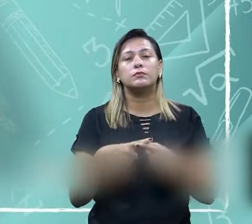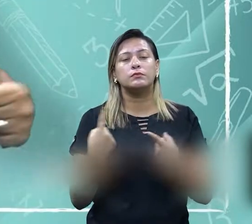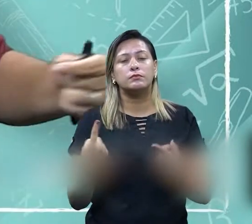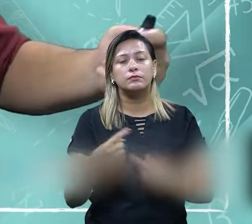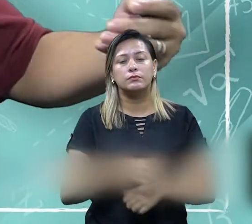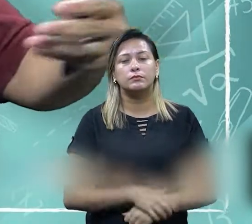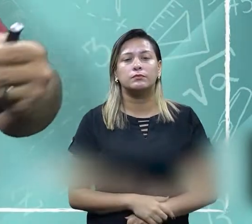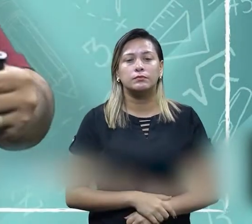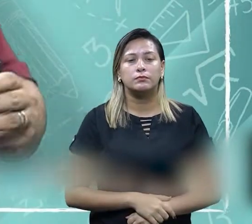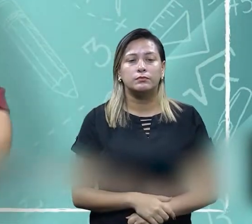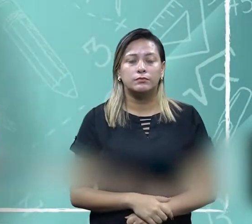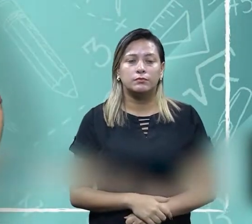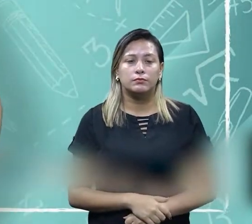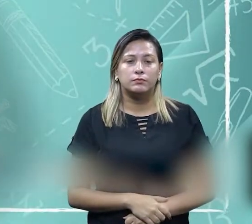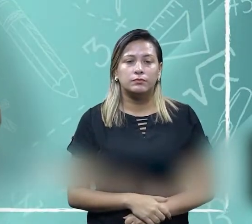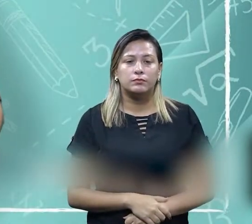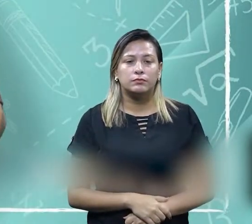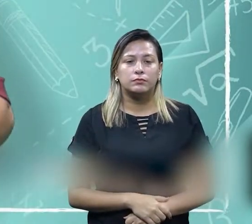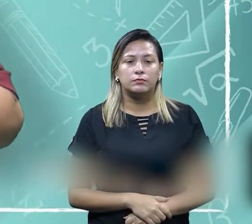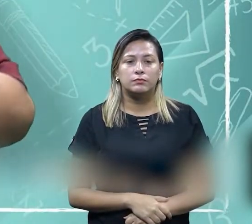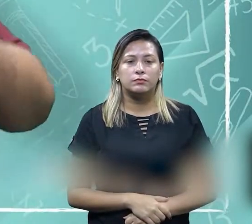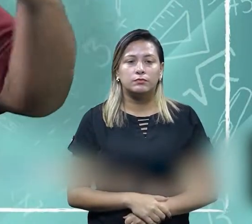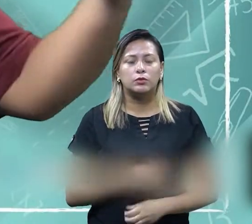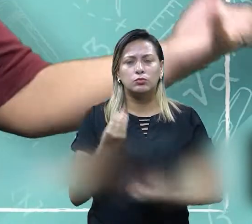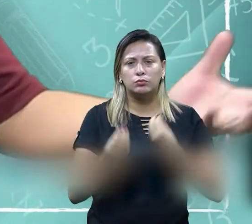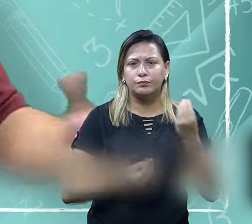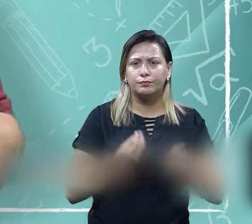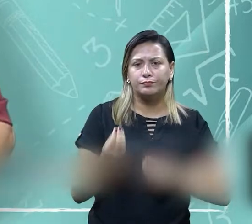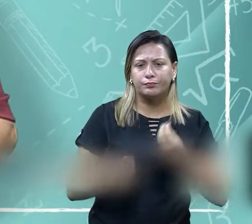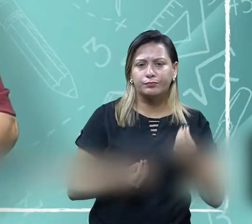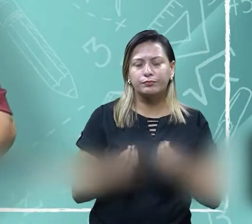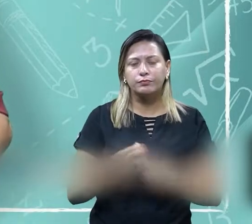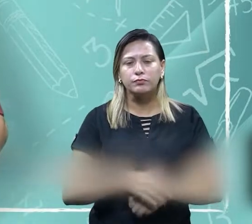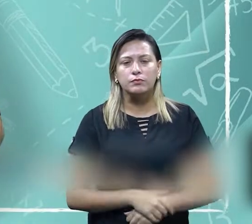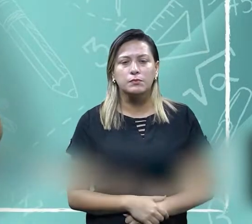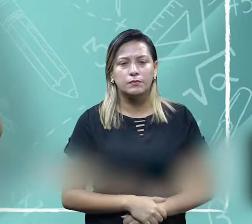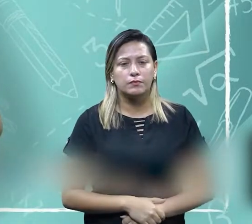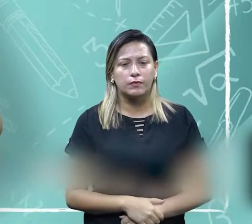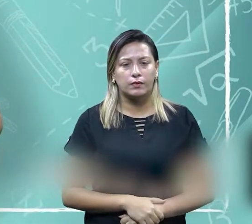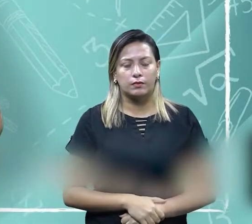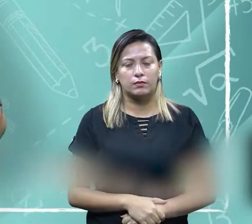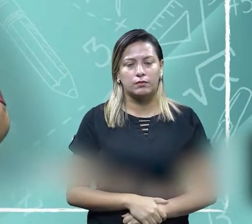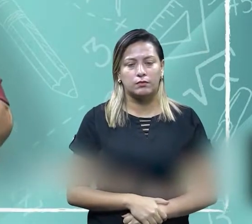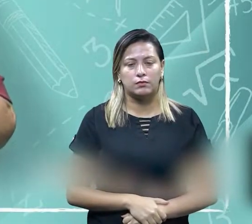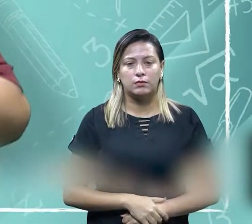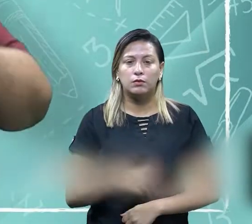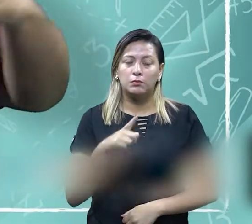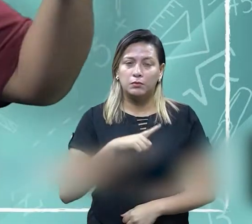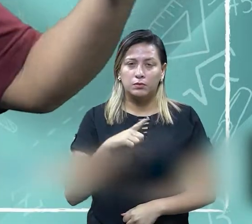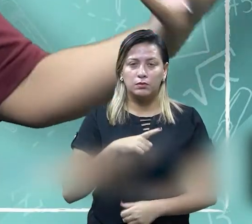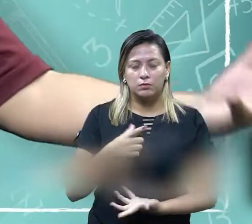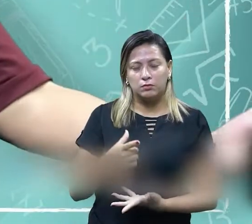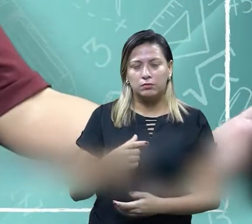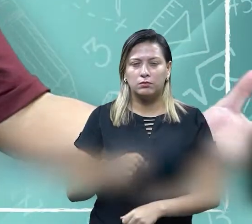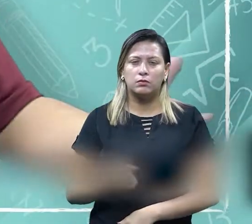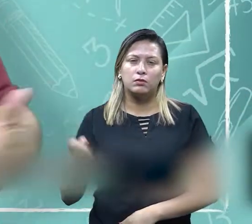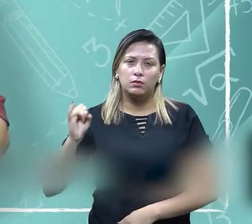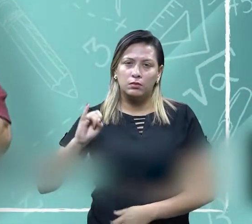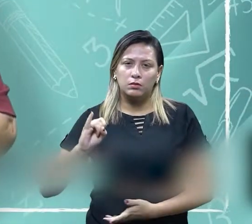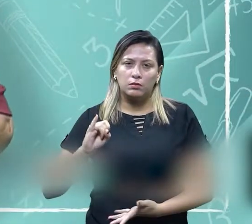uma regulamentação geral. Como cada um tem os seus próprios impostos, tem as suas